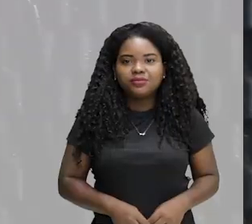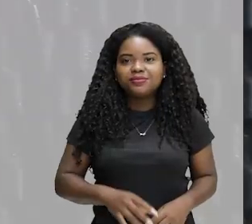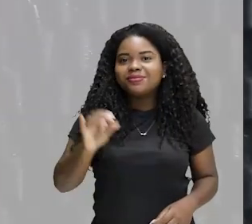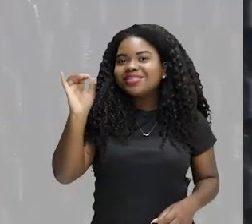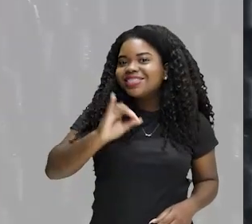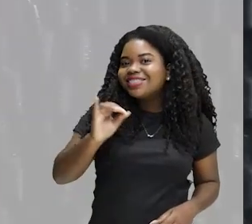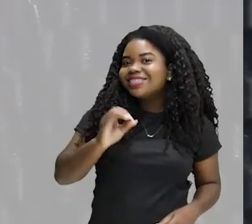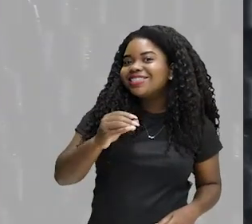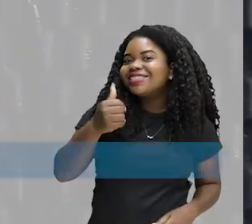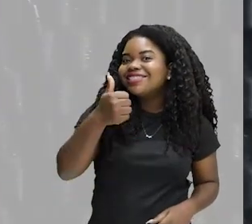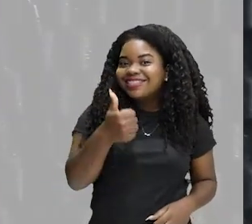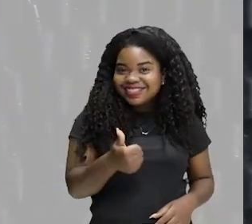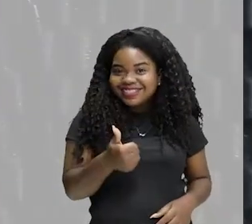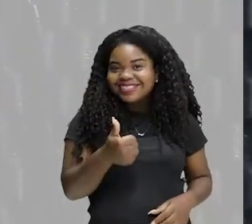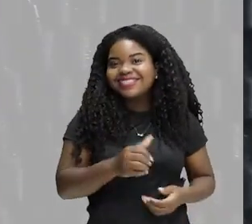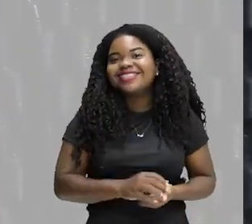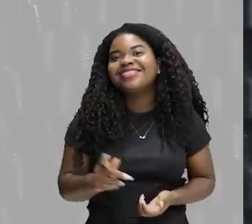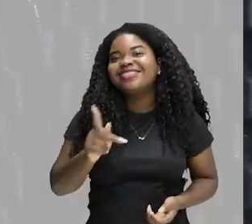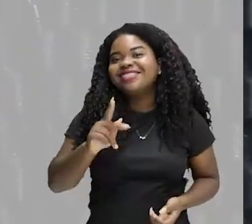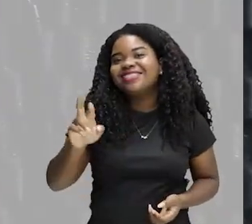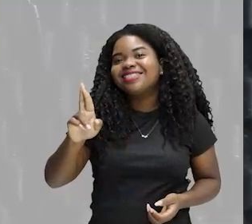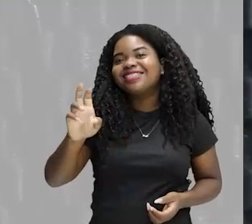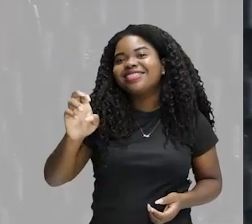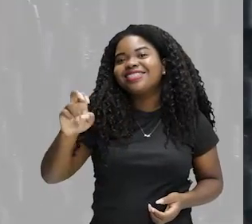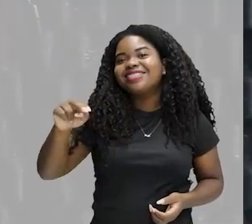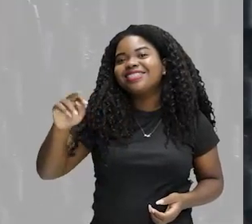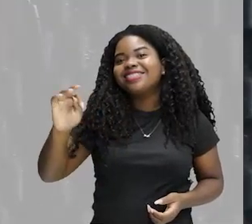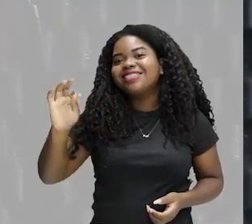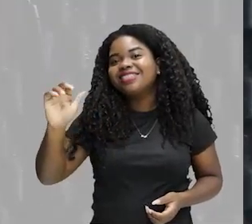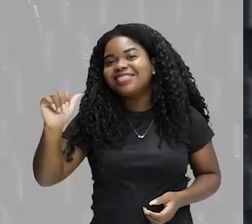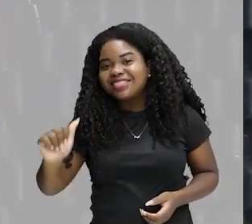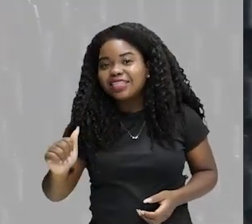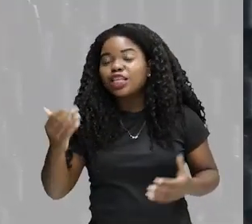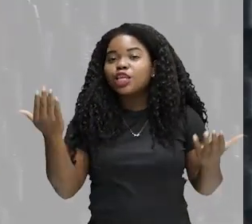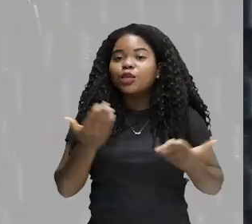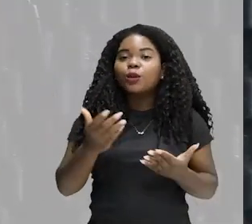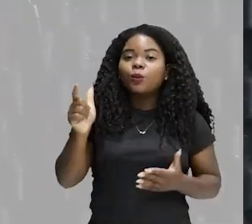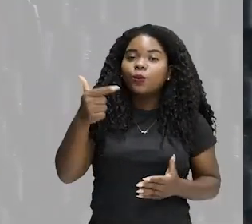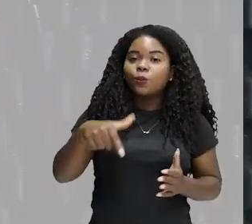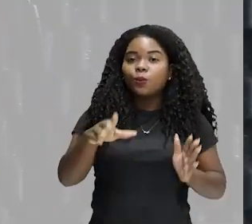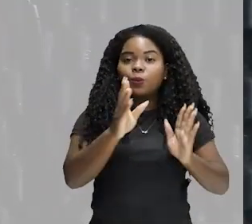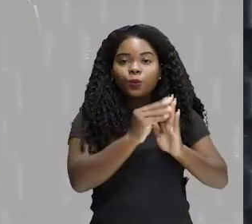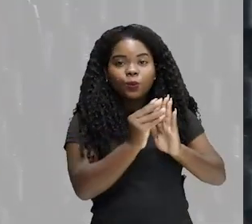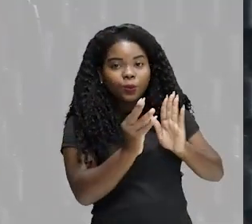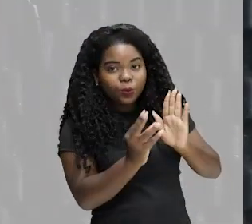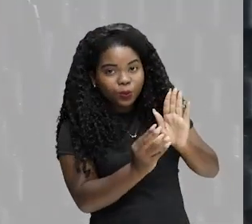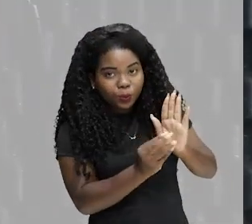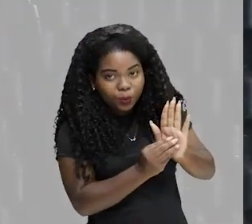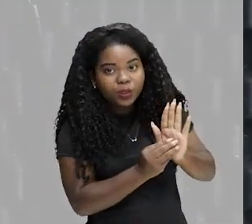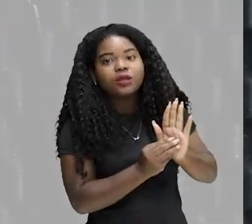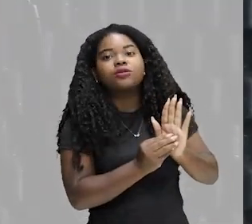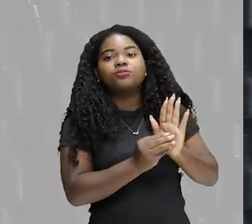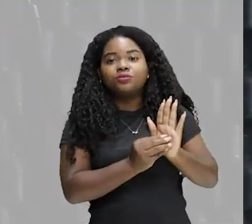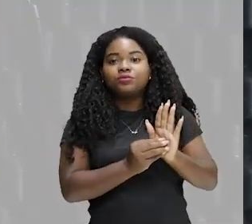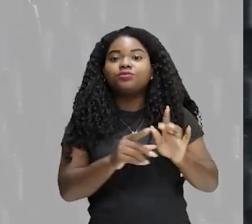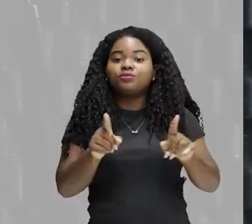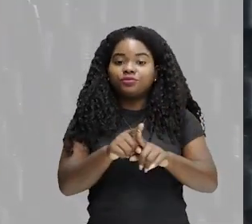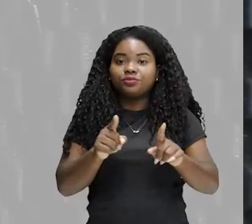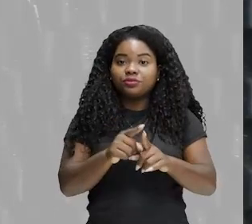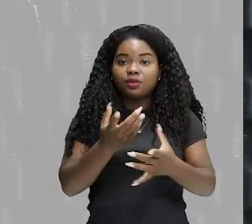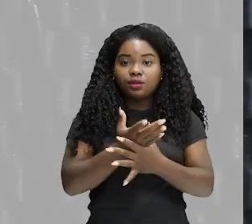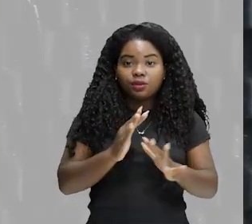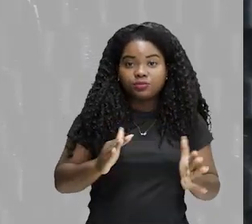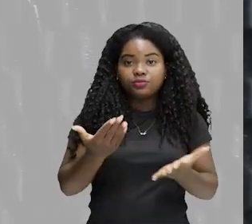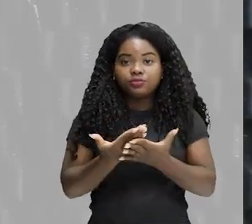E aí, meus amores, tudo bem com vocês? Eu sou a professora Renata Fex e hoje nós vamos dar continuidade e, na verdade, finalizar o nosso